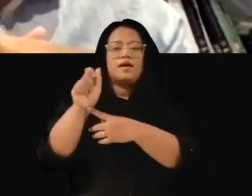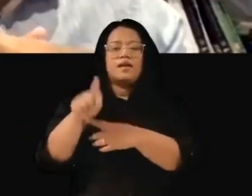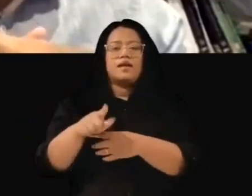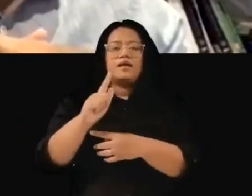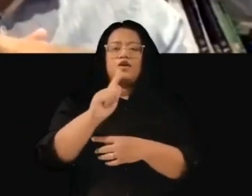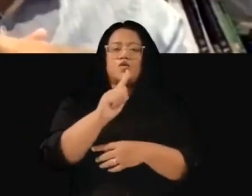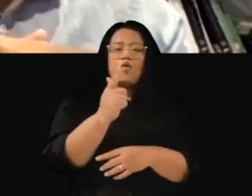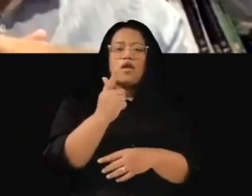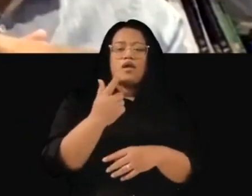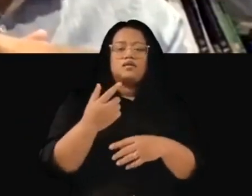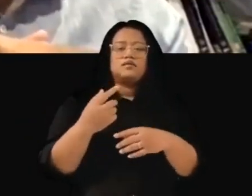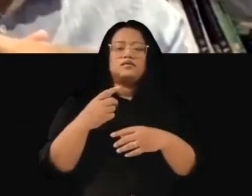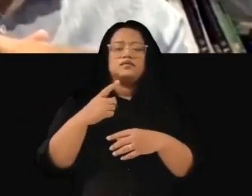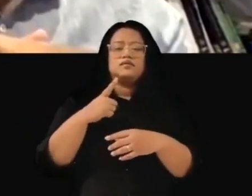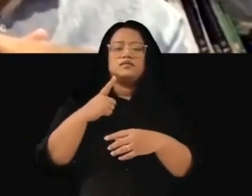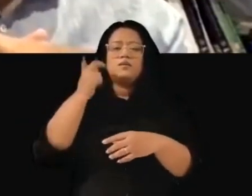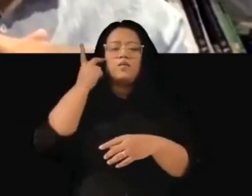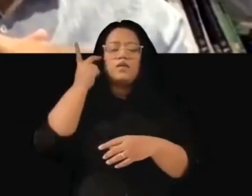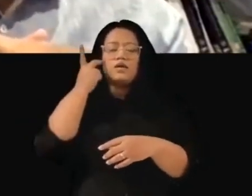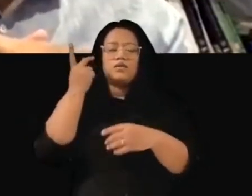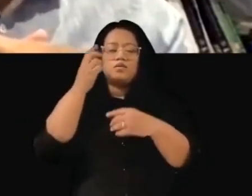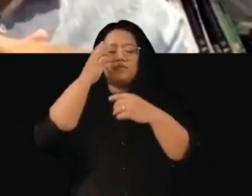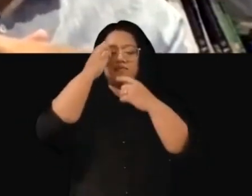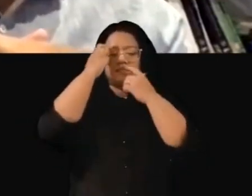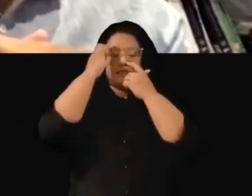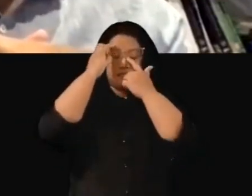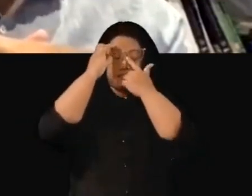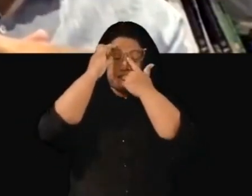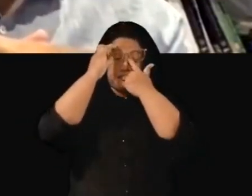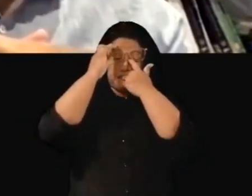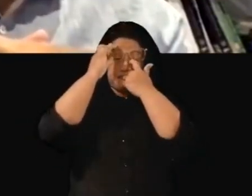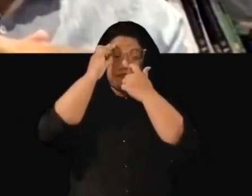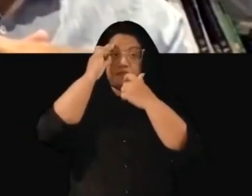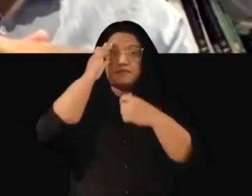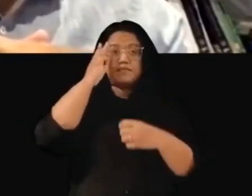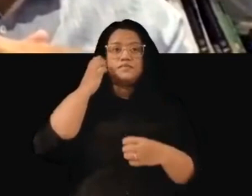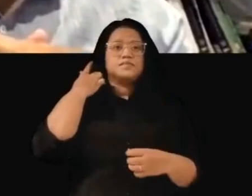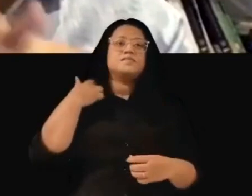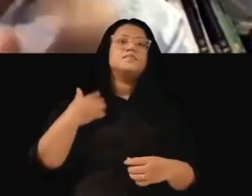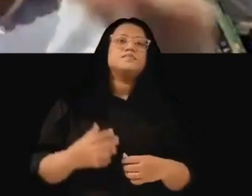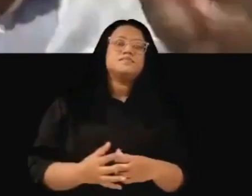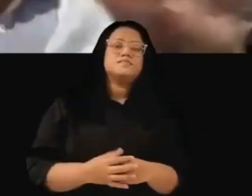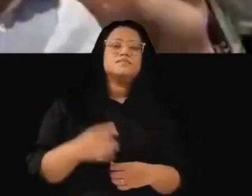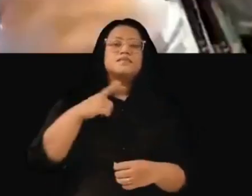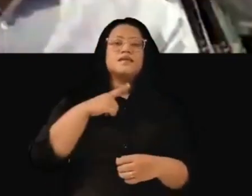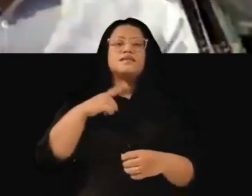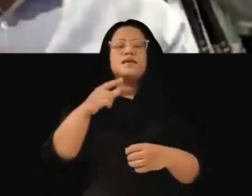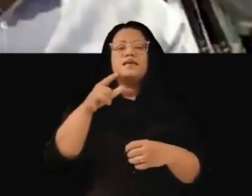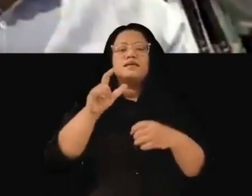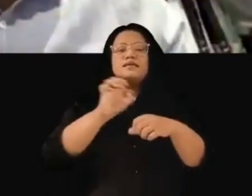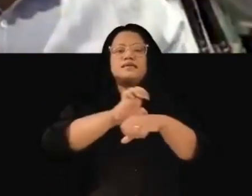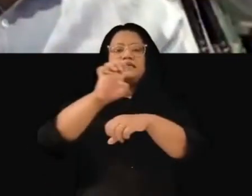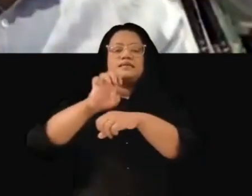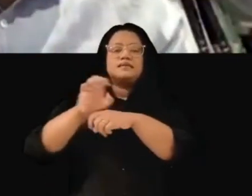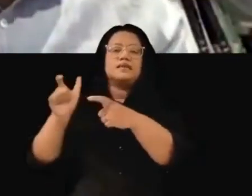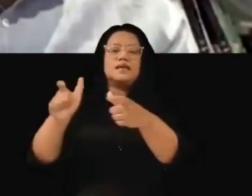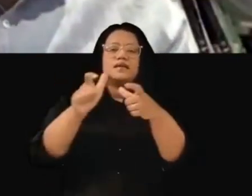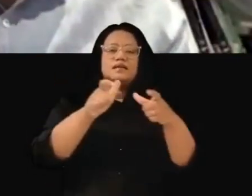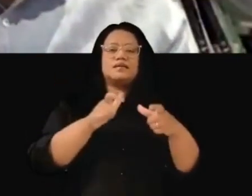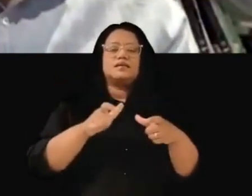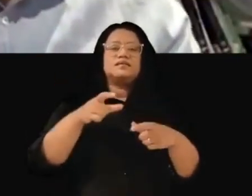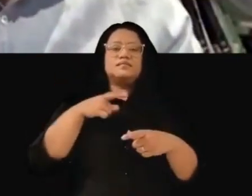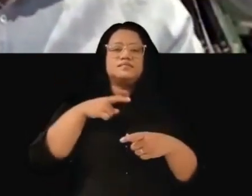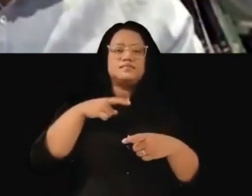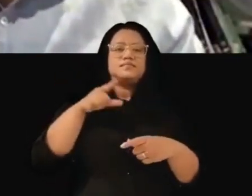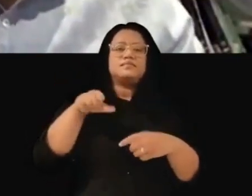São Paulo, né? Rio Grande do Sul, enfim, né? Também estão subrepresentados nessa estrutura importante que é o